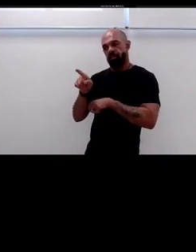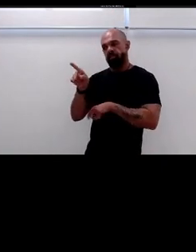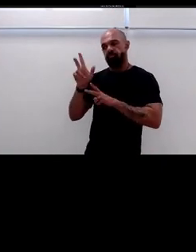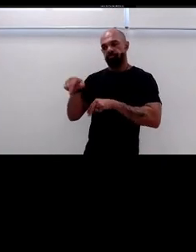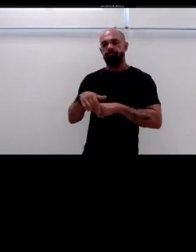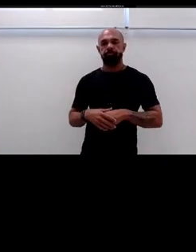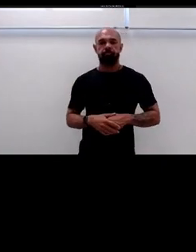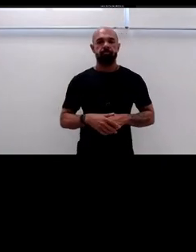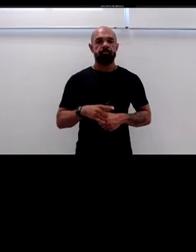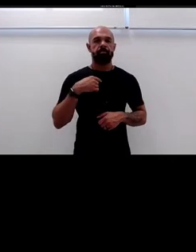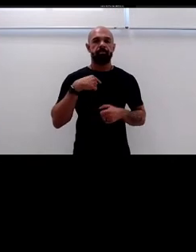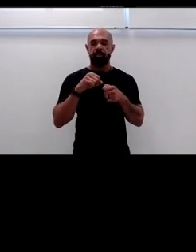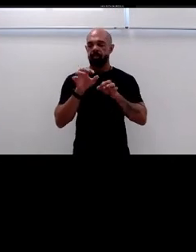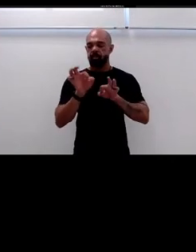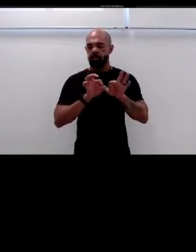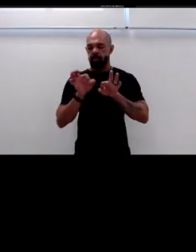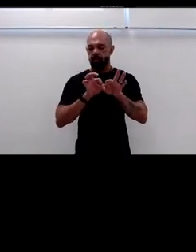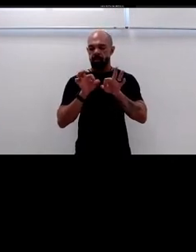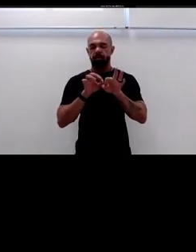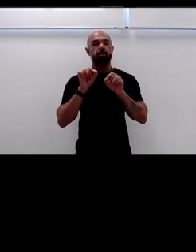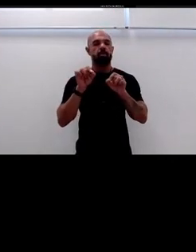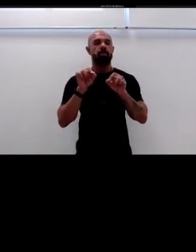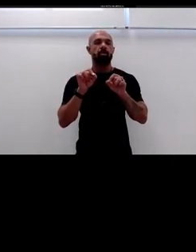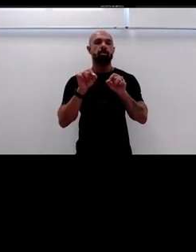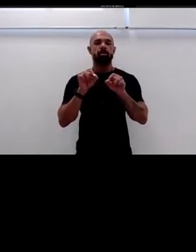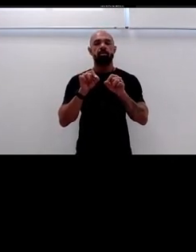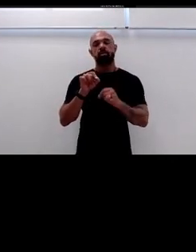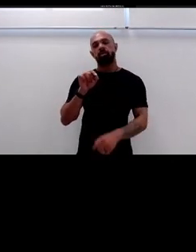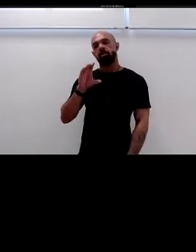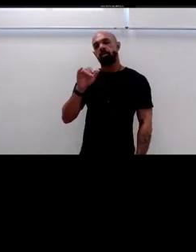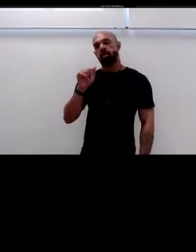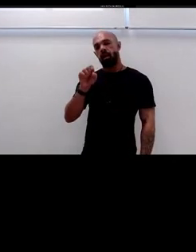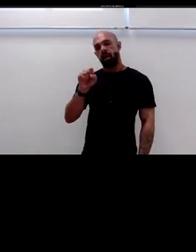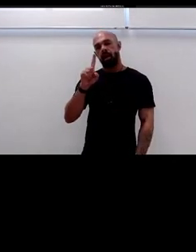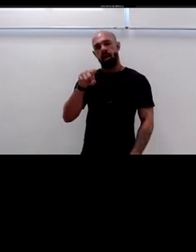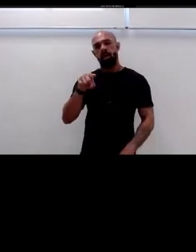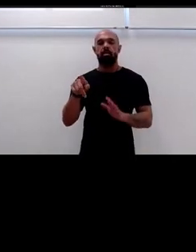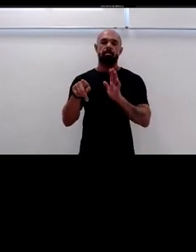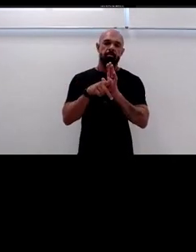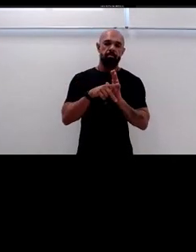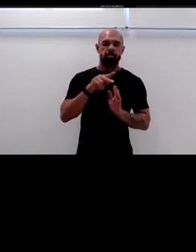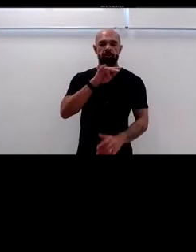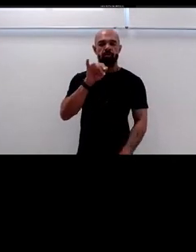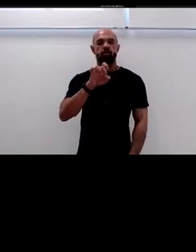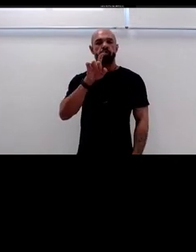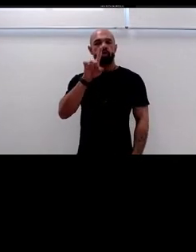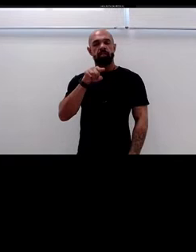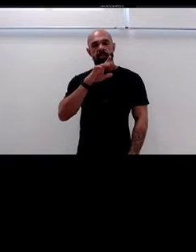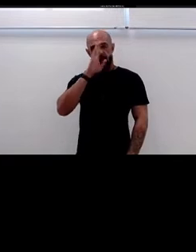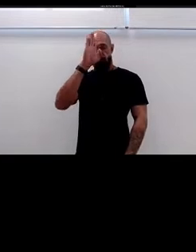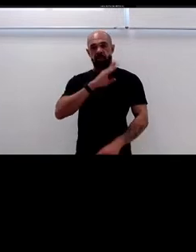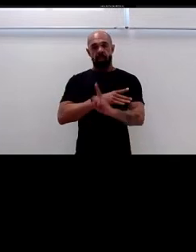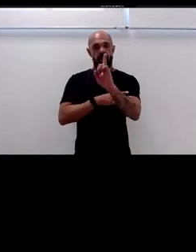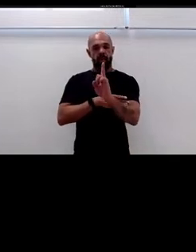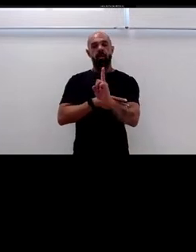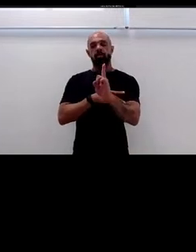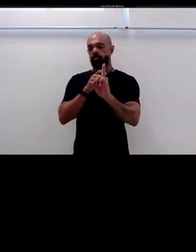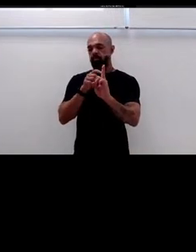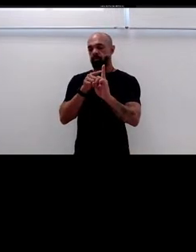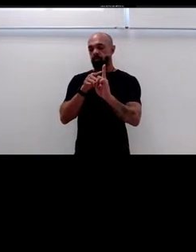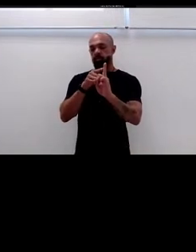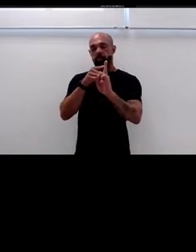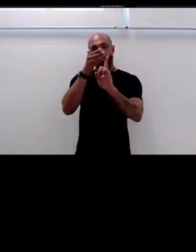uma composição baseada em verticais, né? Uma figura de São José fica ao centro e se estende até o chão com